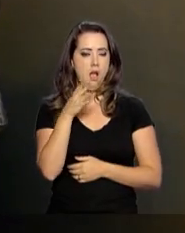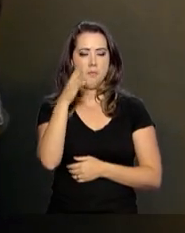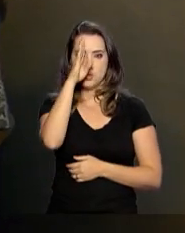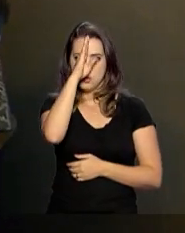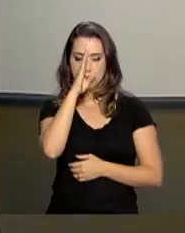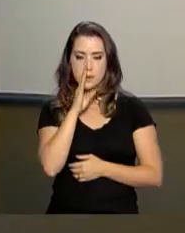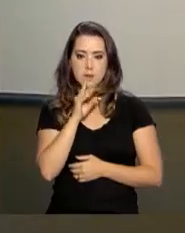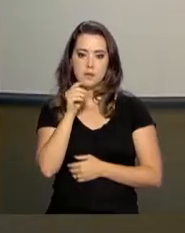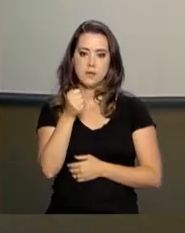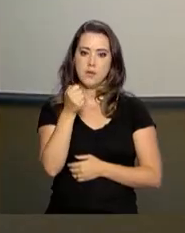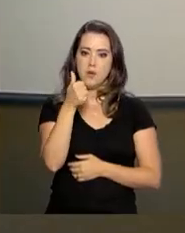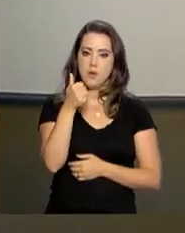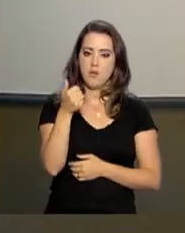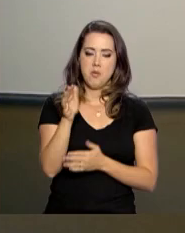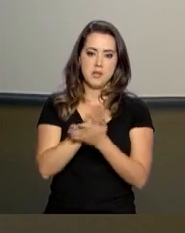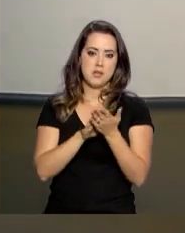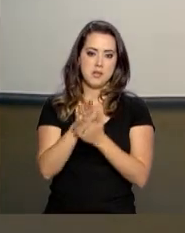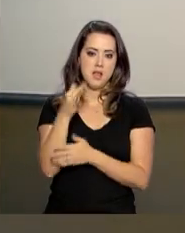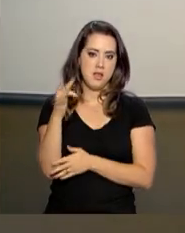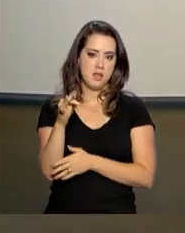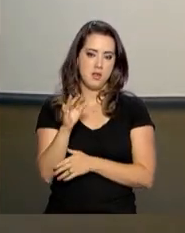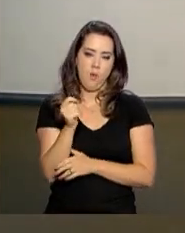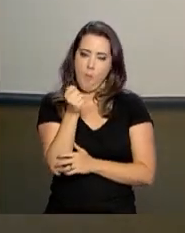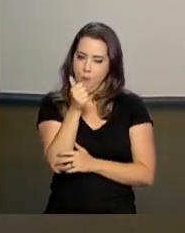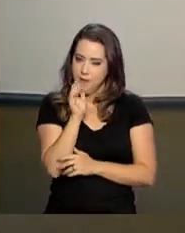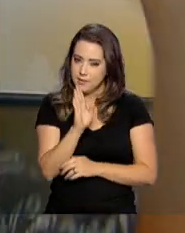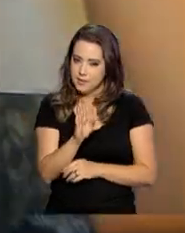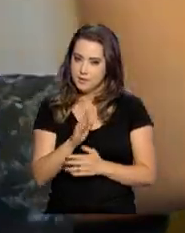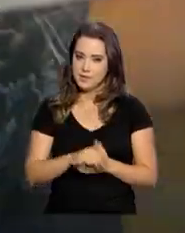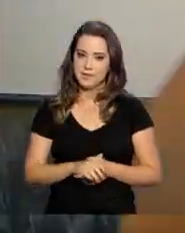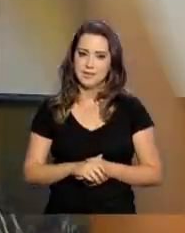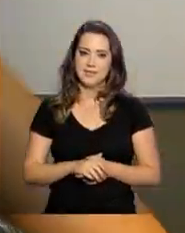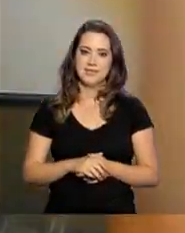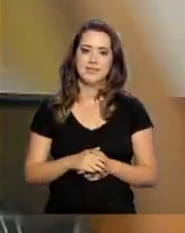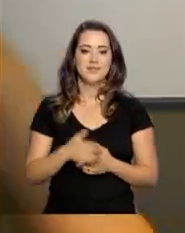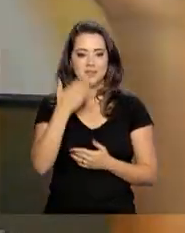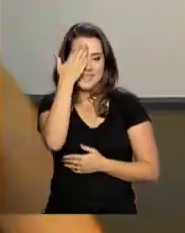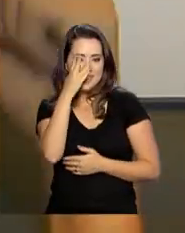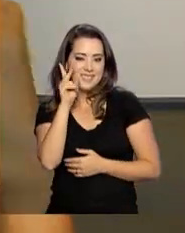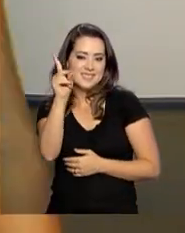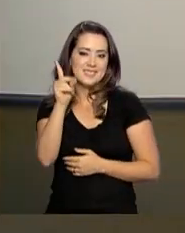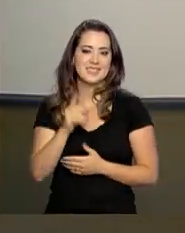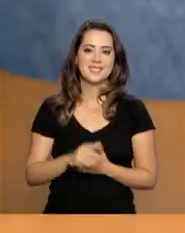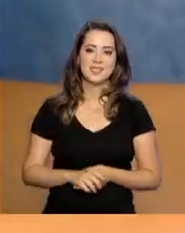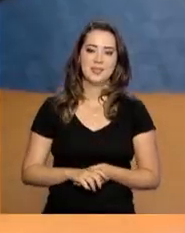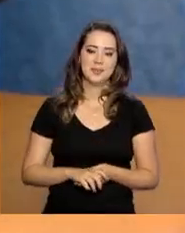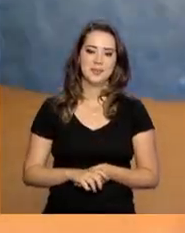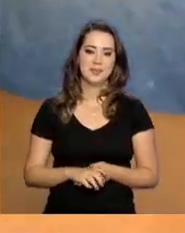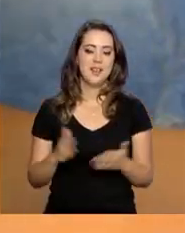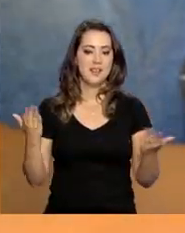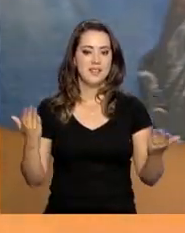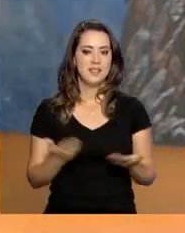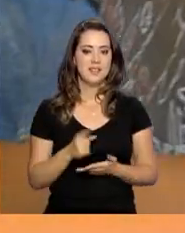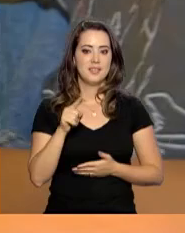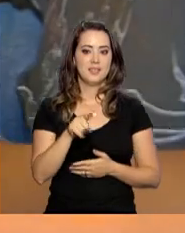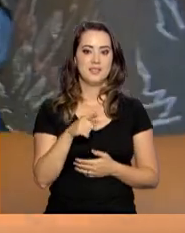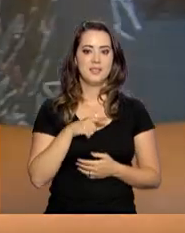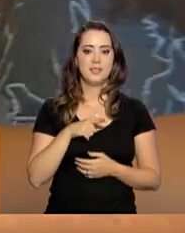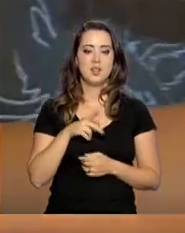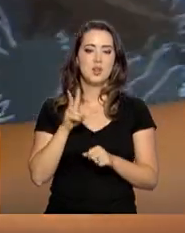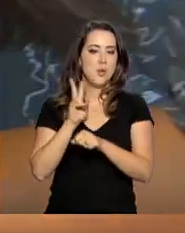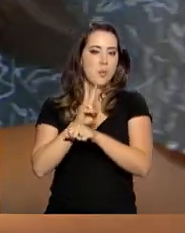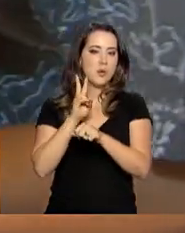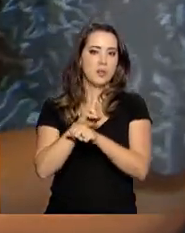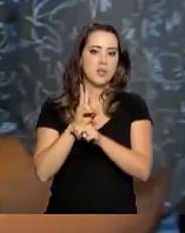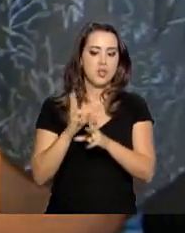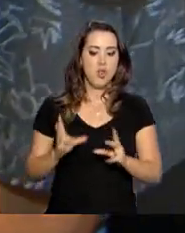graça quase não doeu quase né mano e agora ela está imune